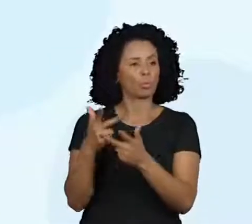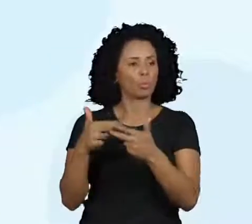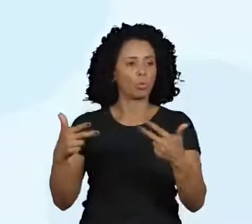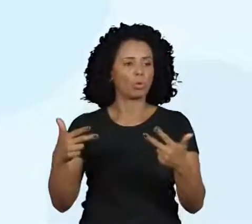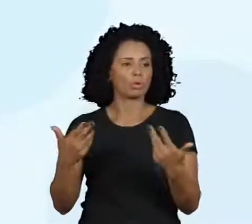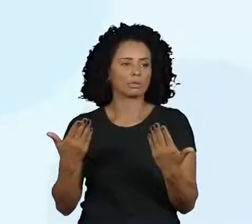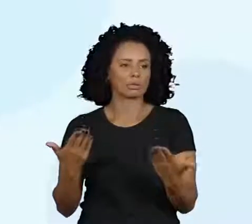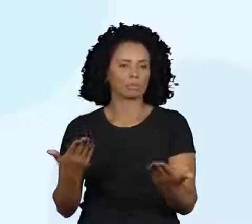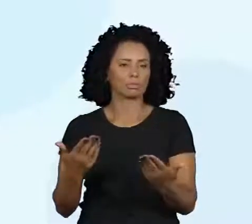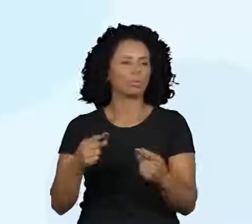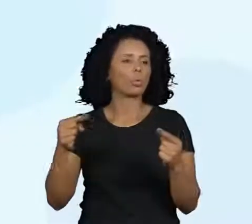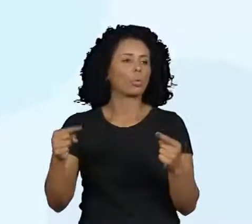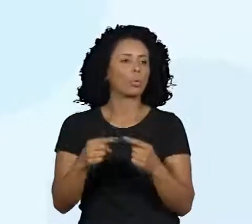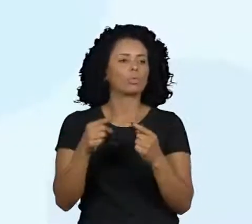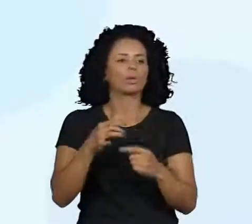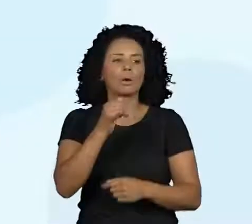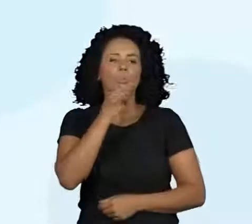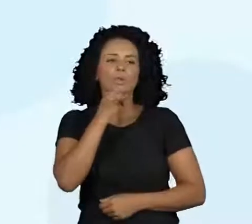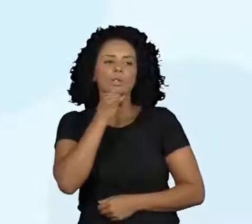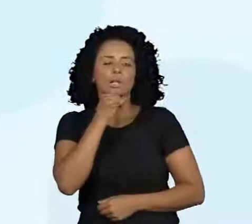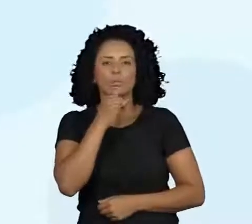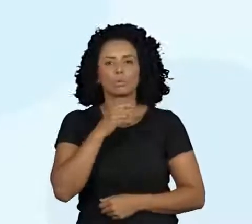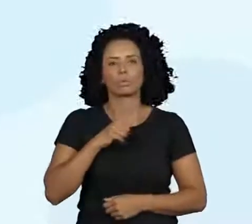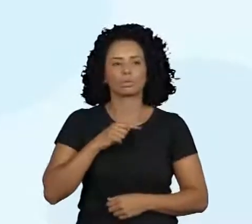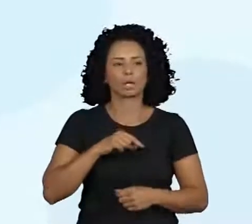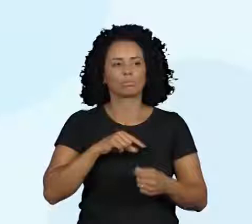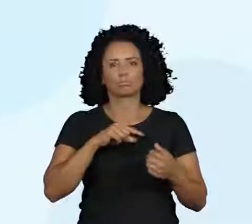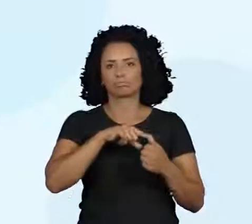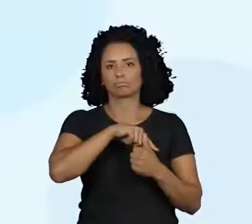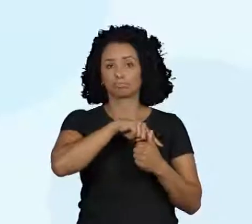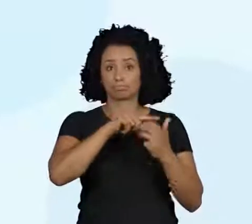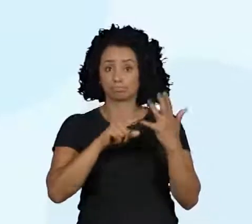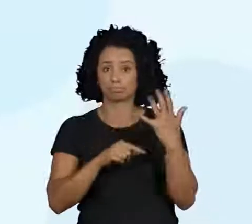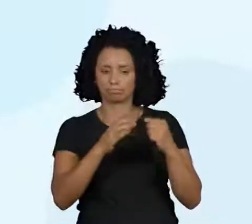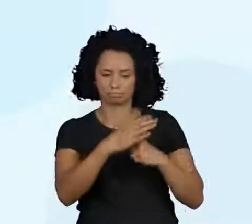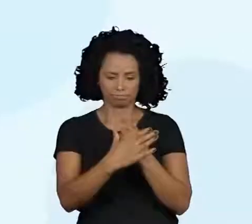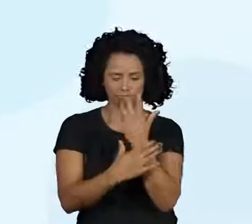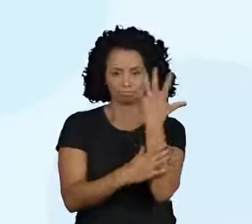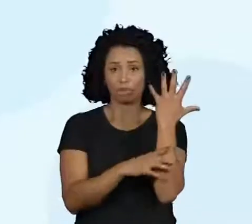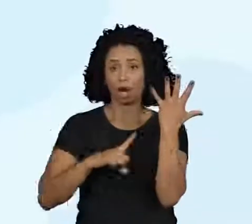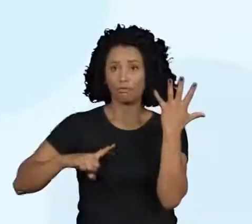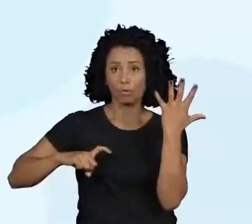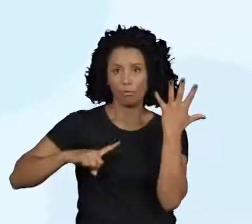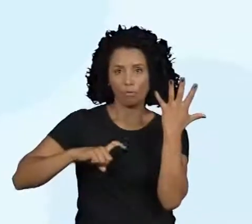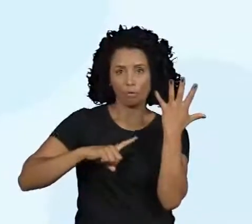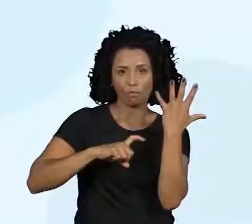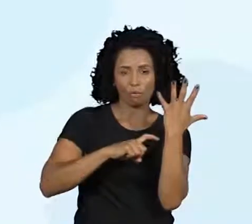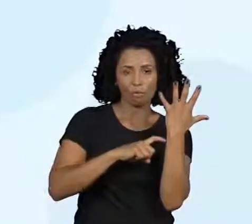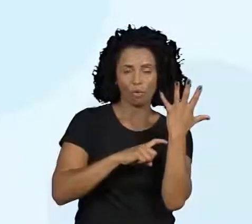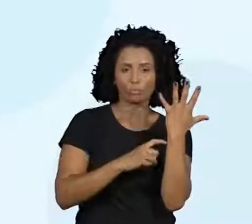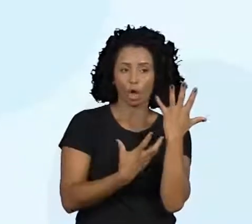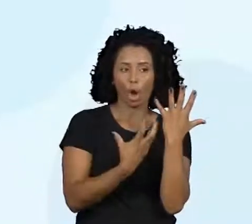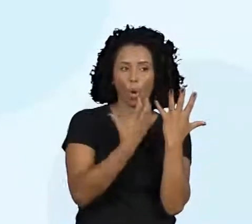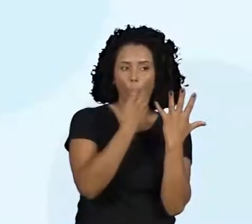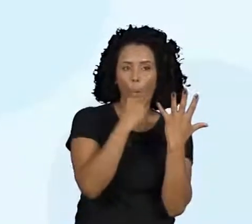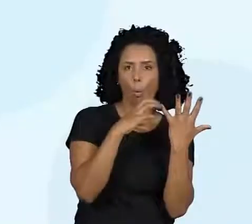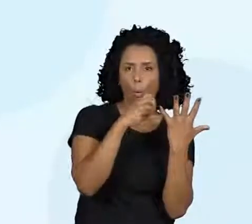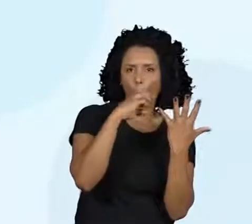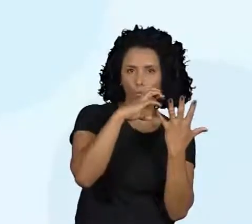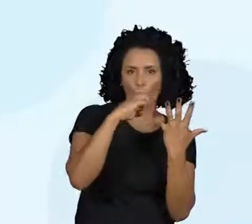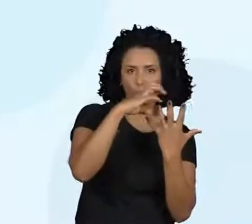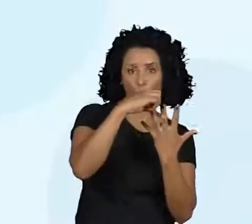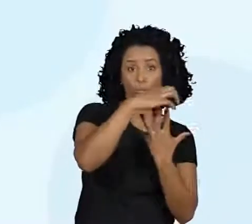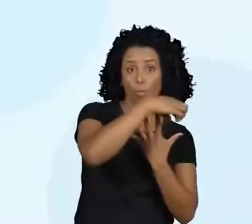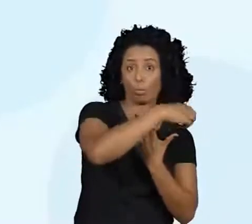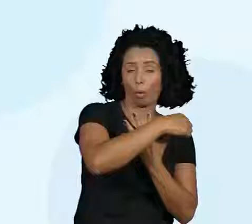gente consome o alimento no supermercado, né? Enfim. Então, se a lesma, ela consome a planta, ela é